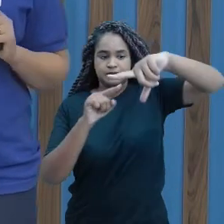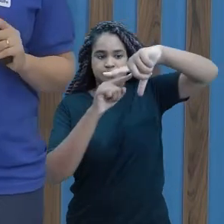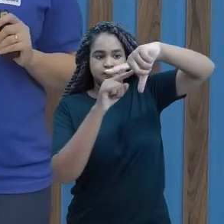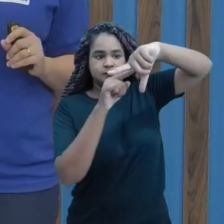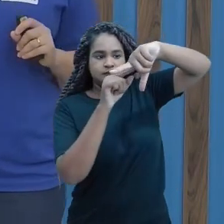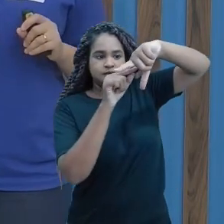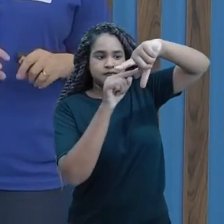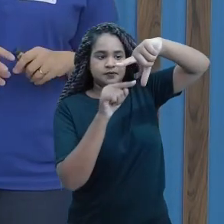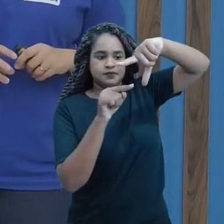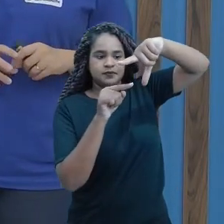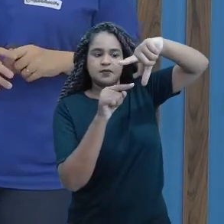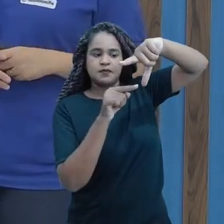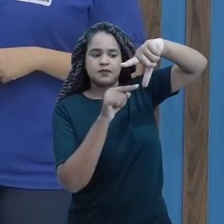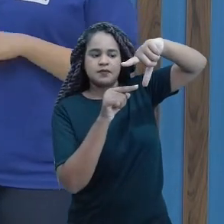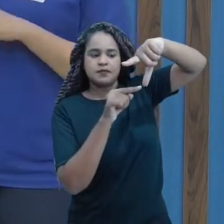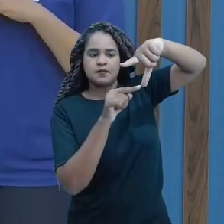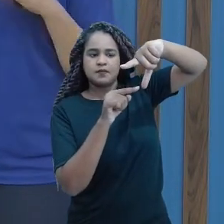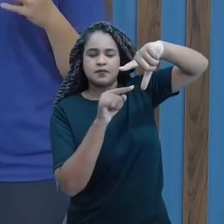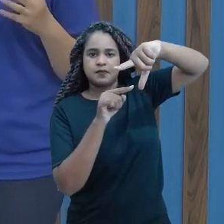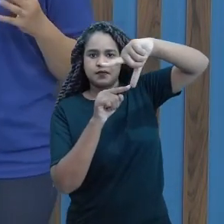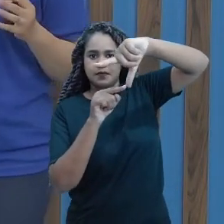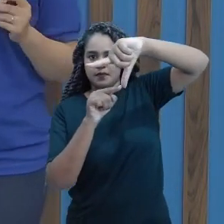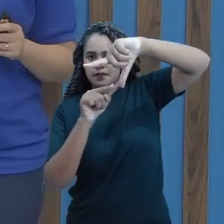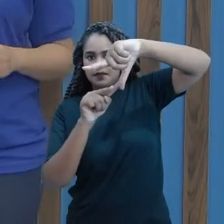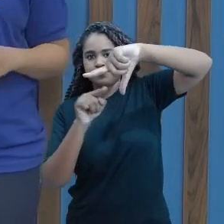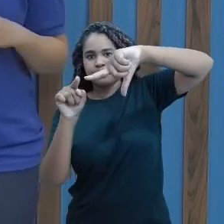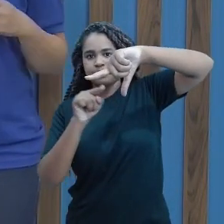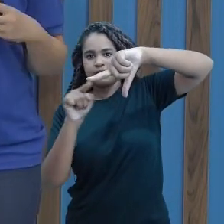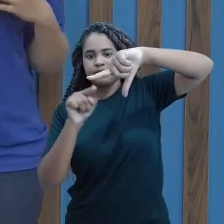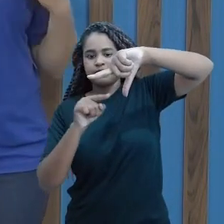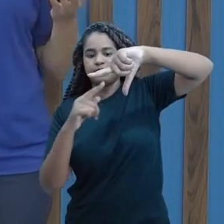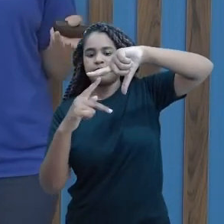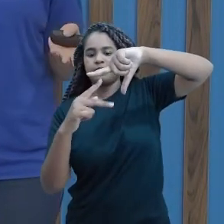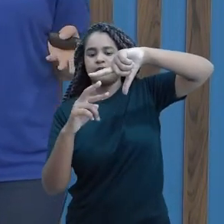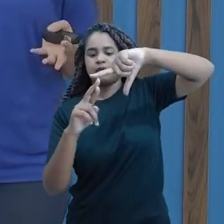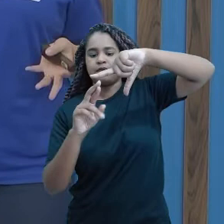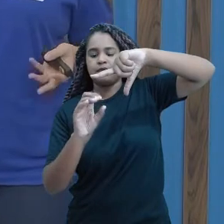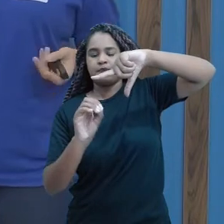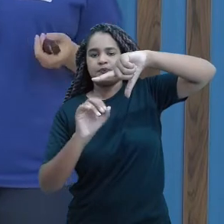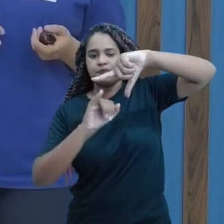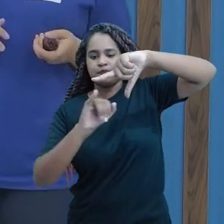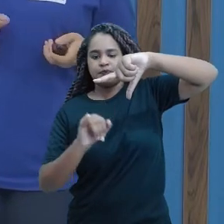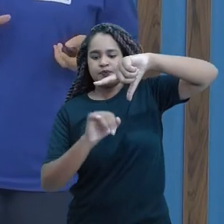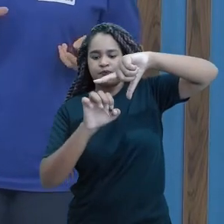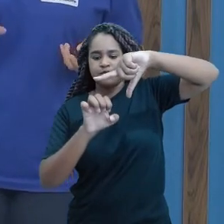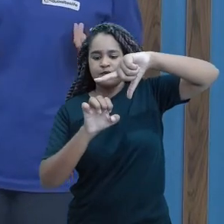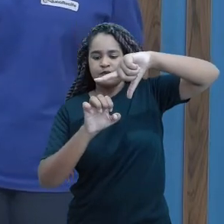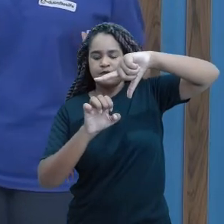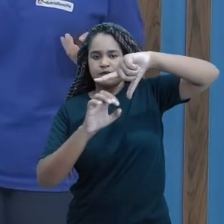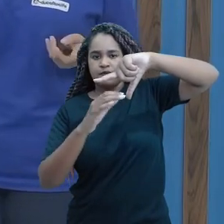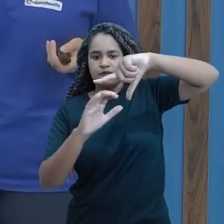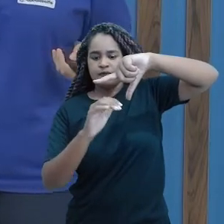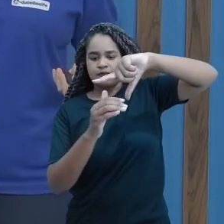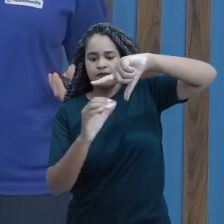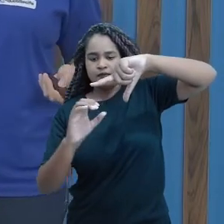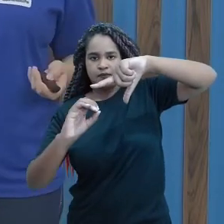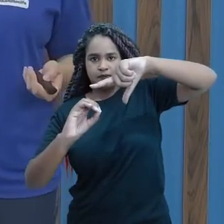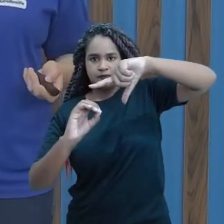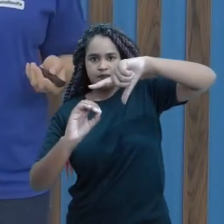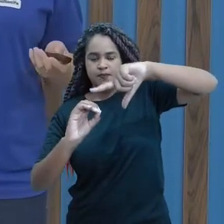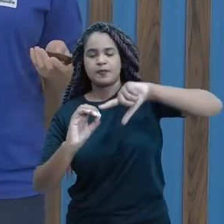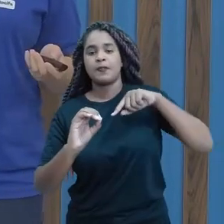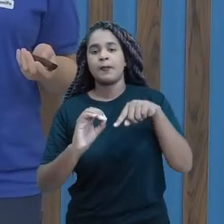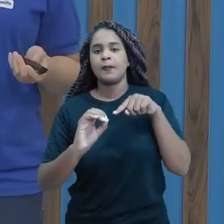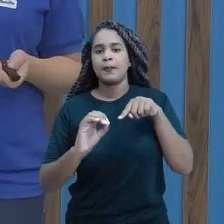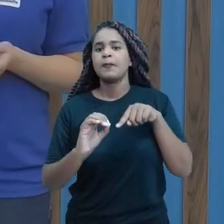de projeções. Então, quando a gente começa a falar sobre projeção, é interessante quando a gente traz a ideia lúdica disso,